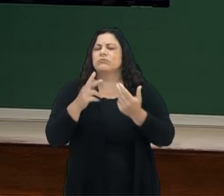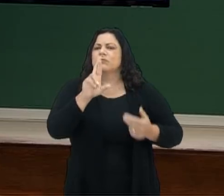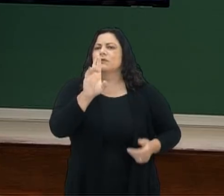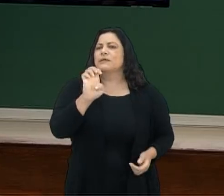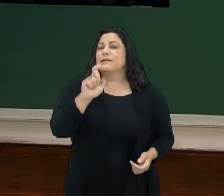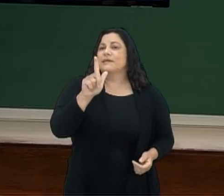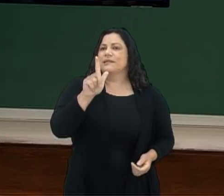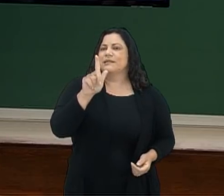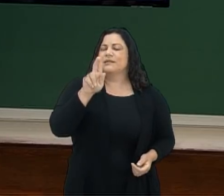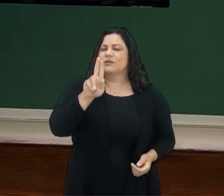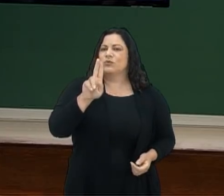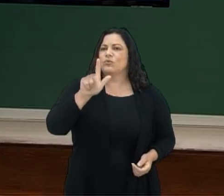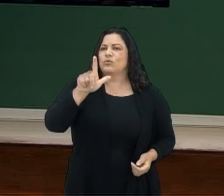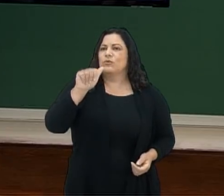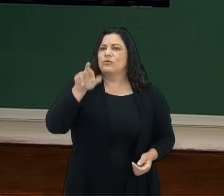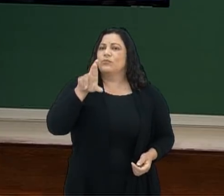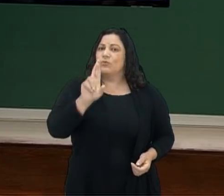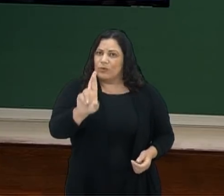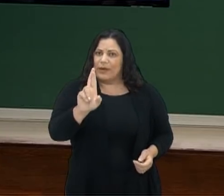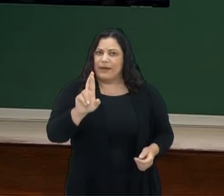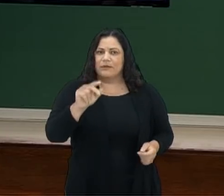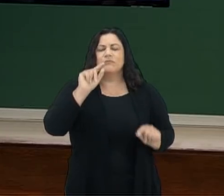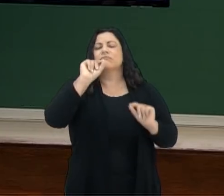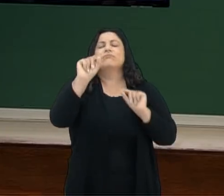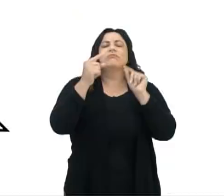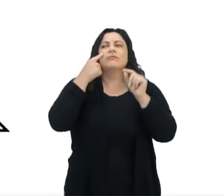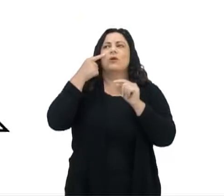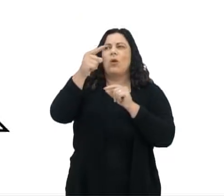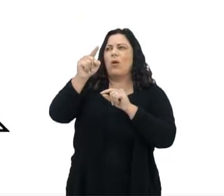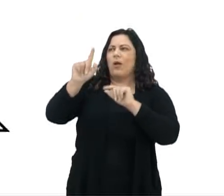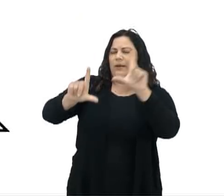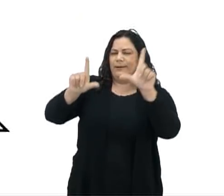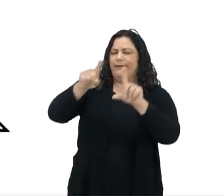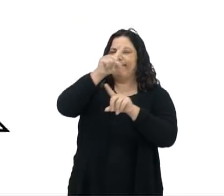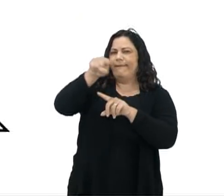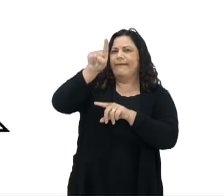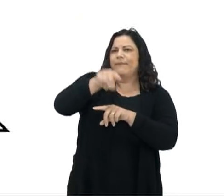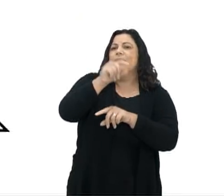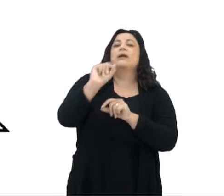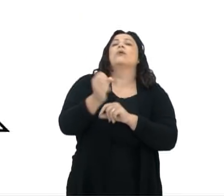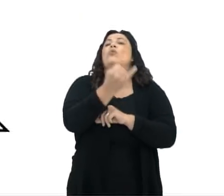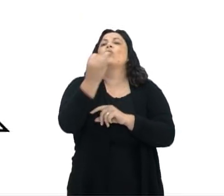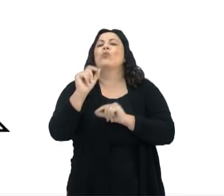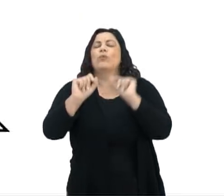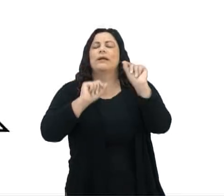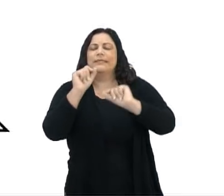só você marcar aqui qual polígono desses aqui são regulares. Eu já volto para mostrar para vocês quais são.